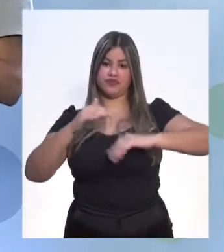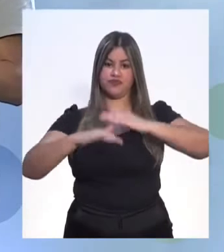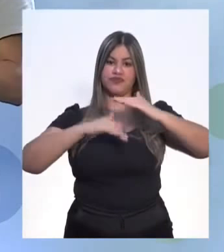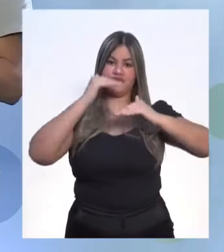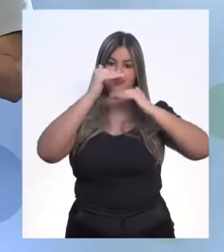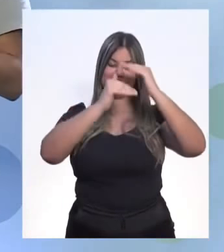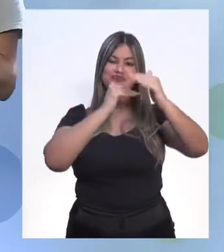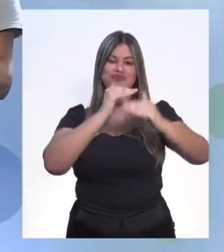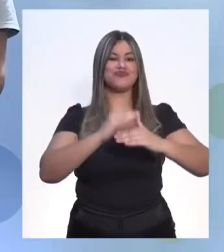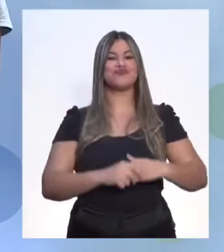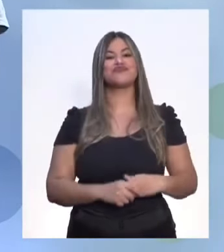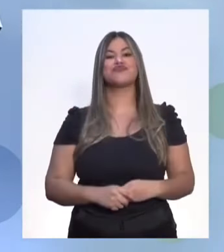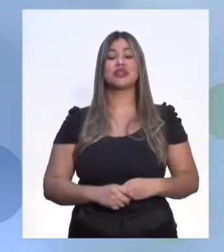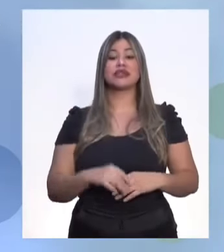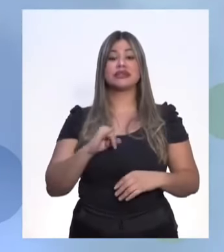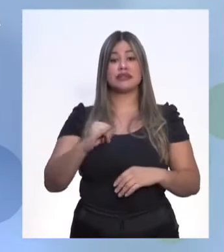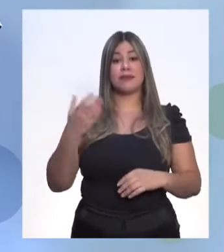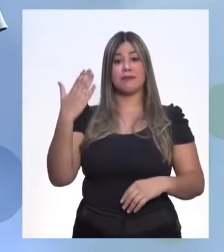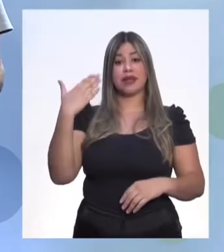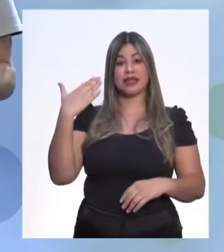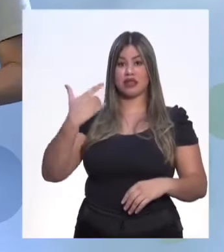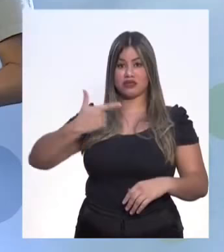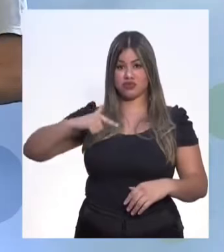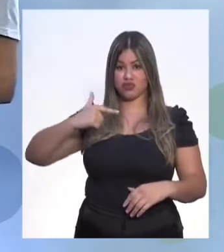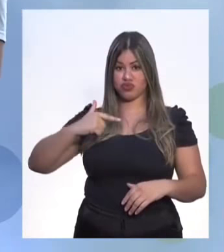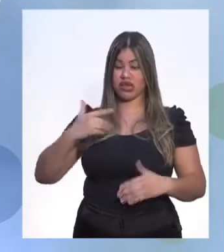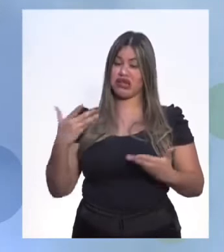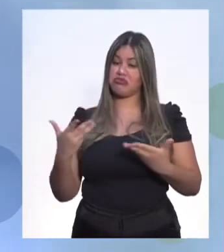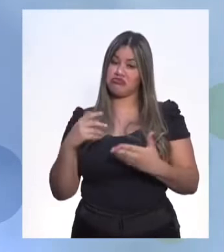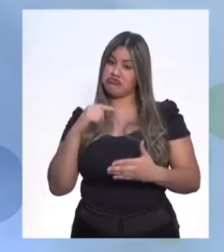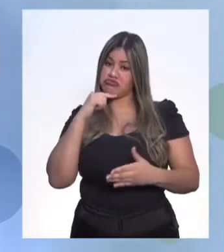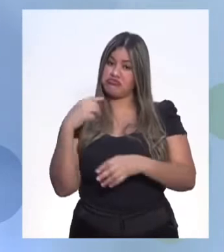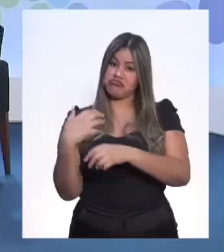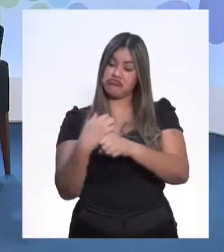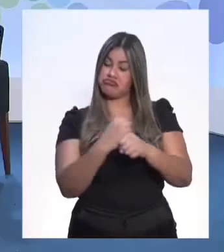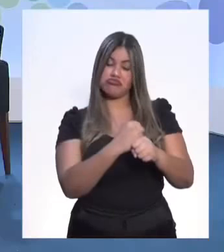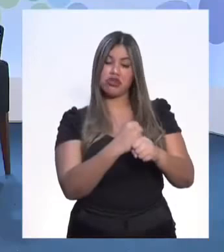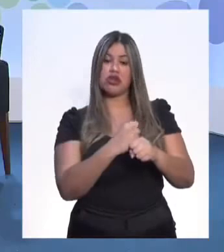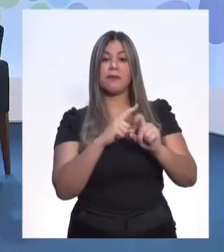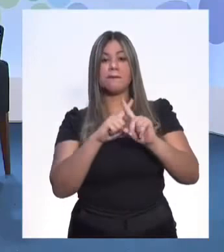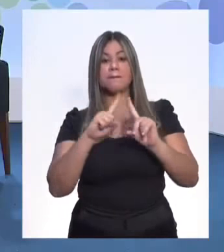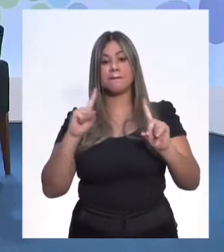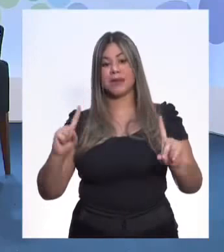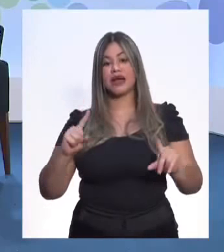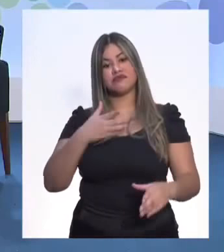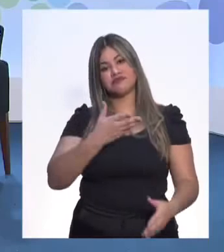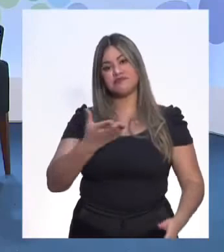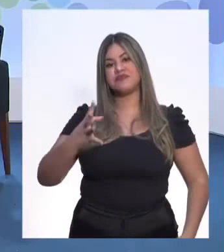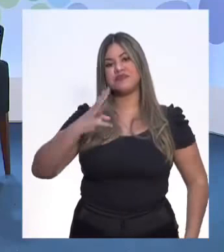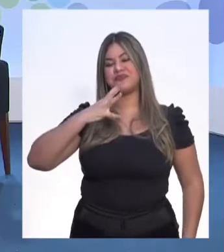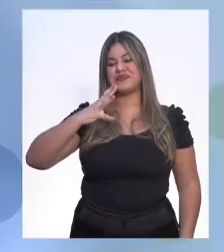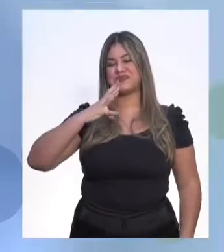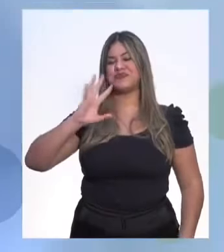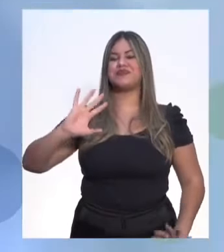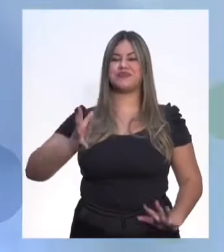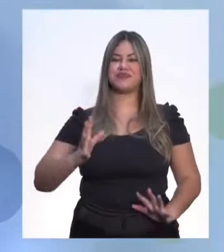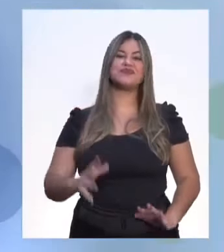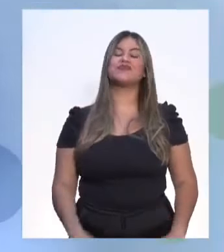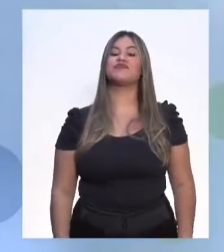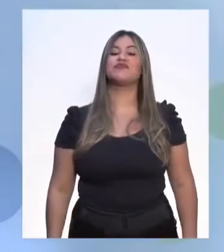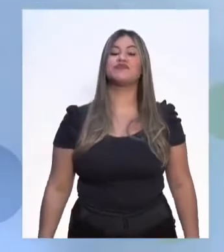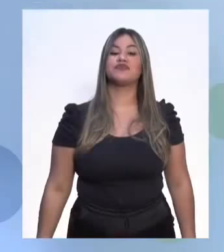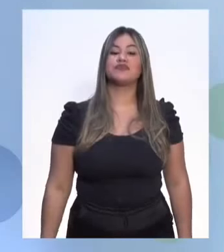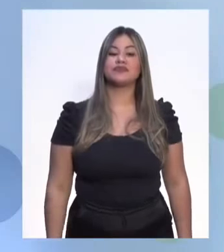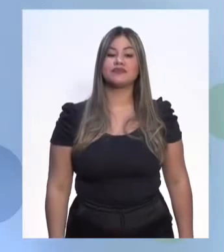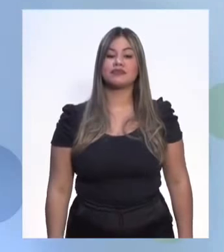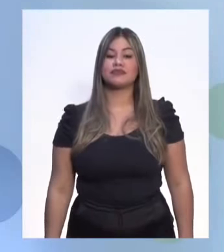não tivessem a desenvolvido Esse sistema de Esse sistema de numeração bastante conhecido e vocês eu imagino Tá ok